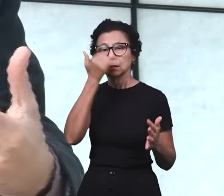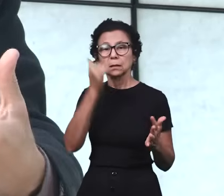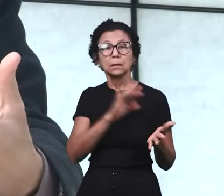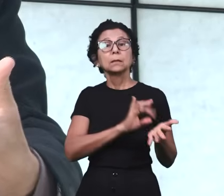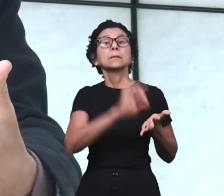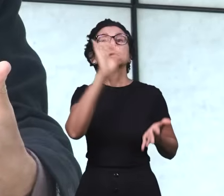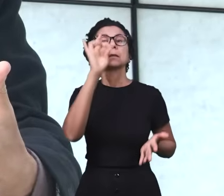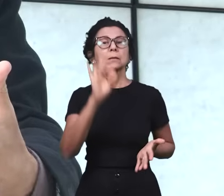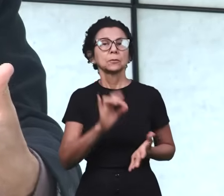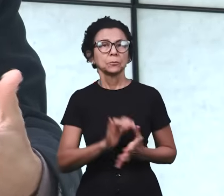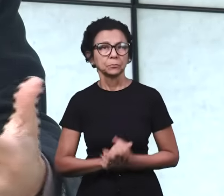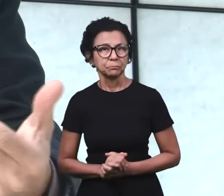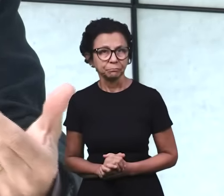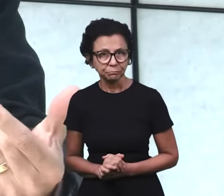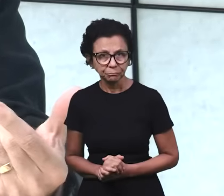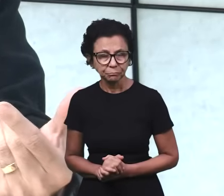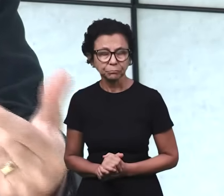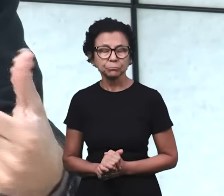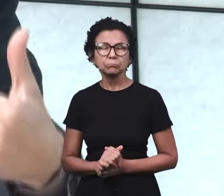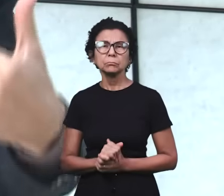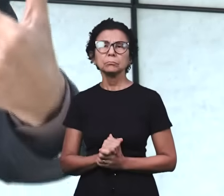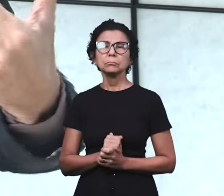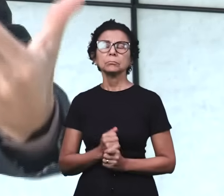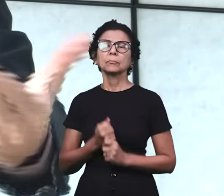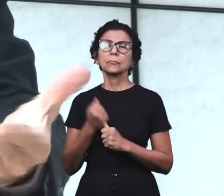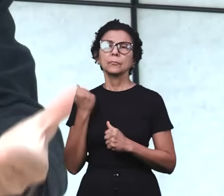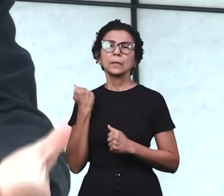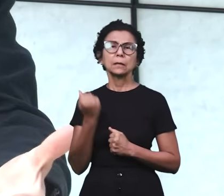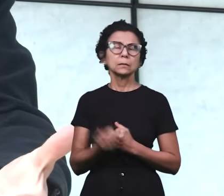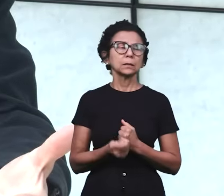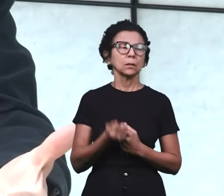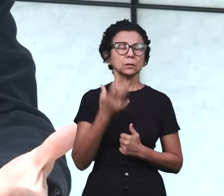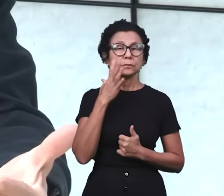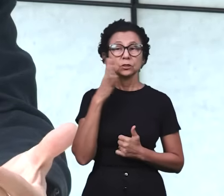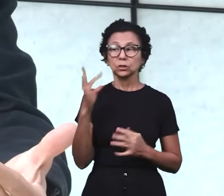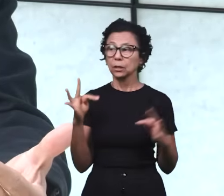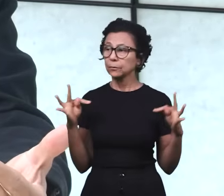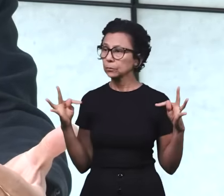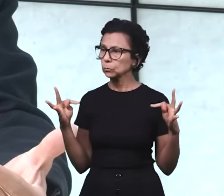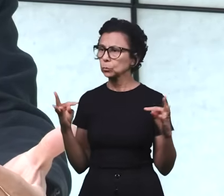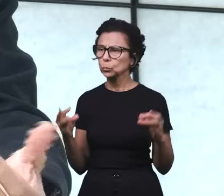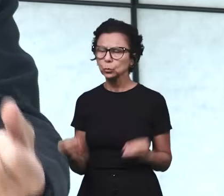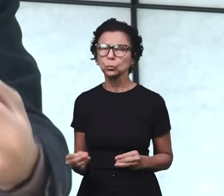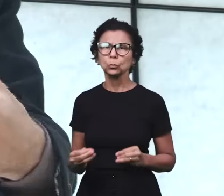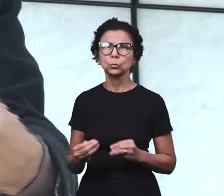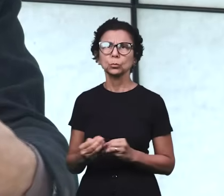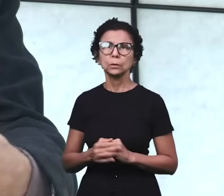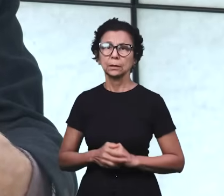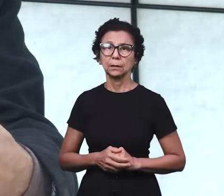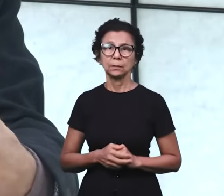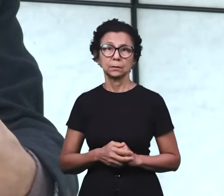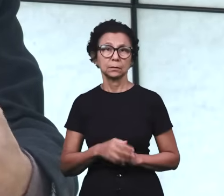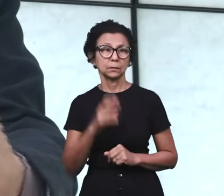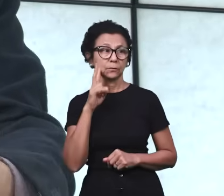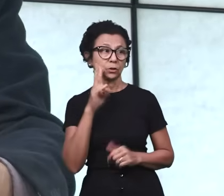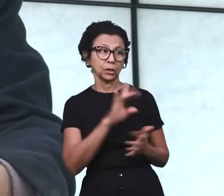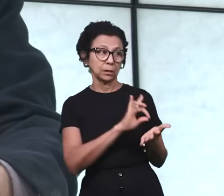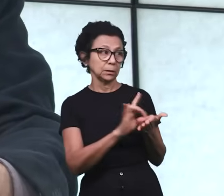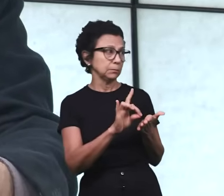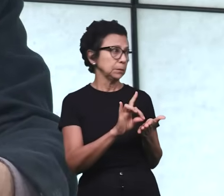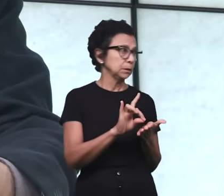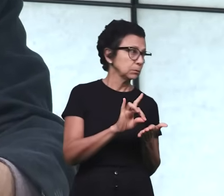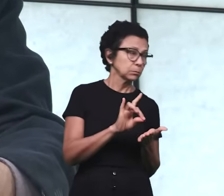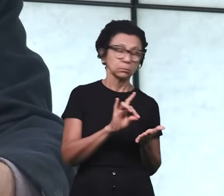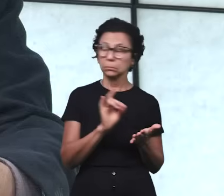abordar depois, mas que, além de cuidar dessas situações, dos que estavam adiante, ele tinha que vigiar o